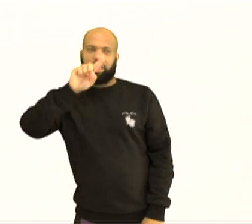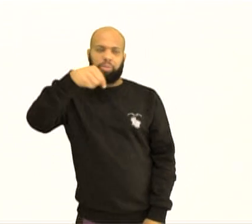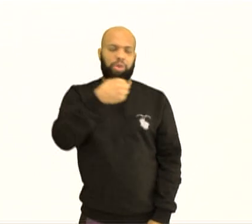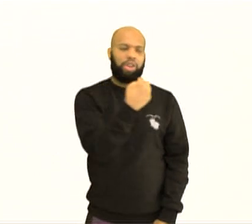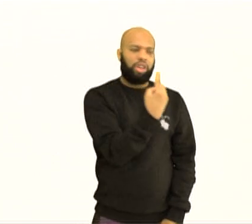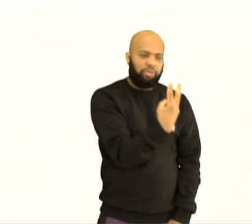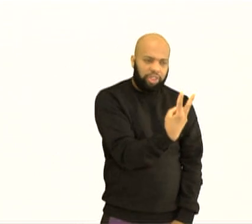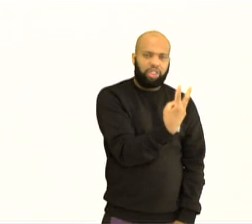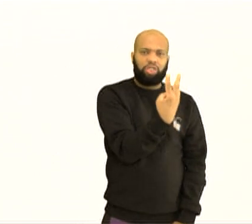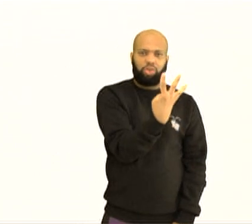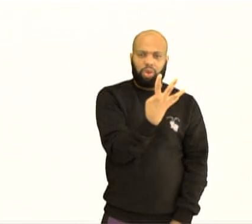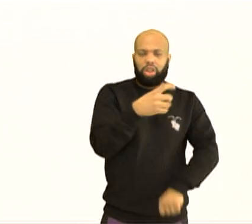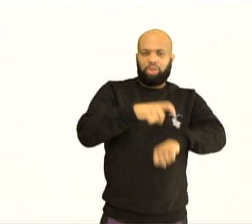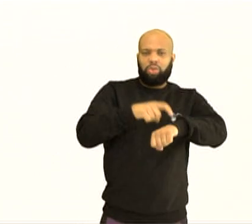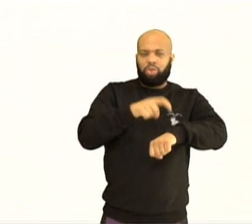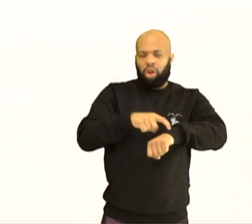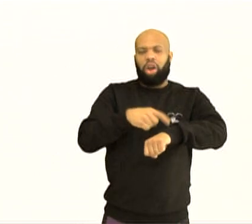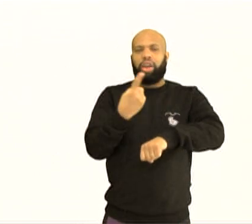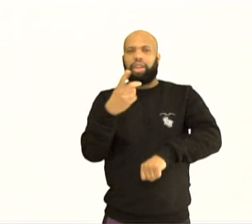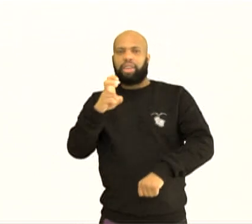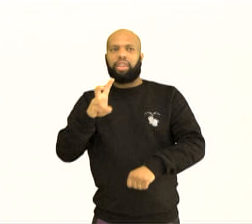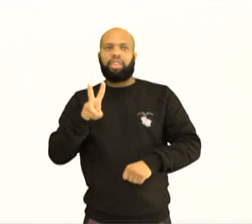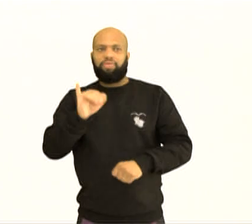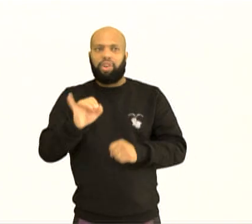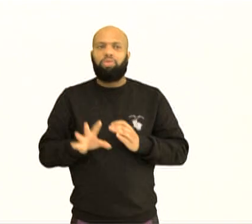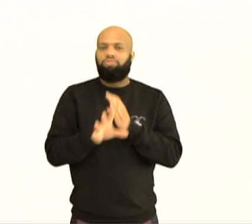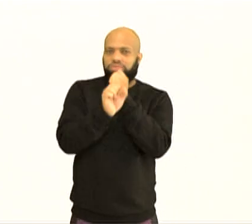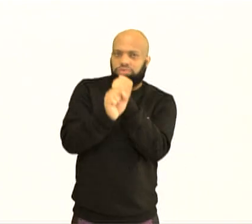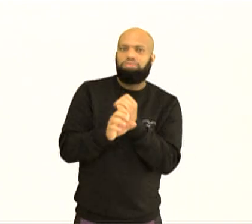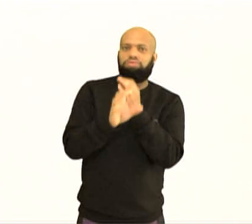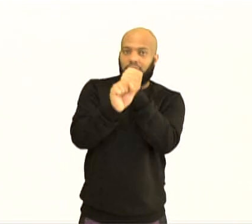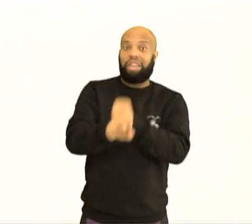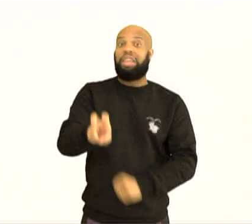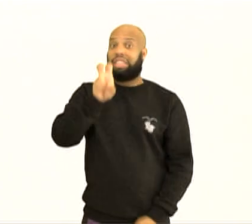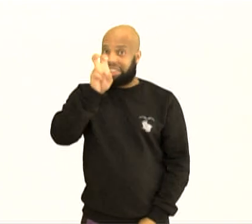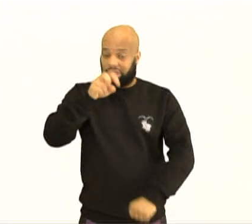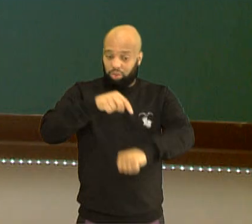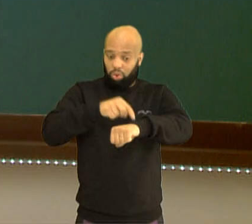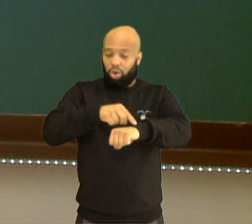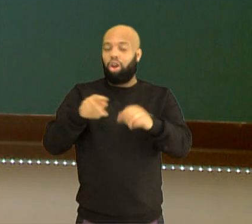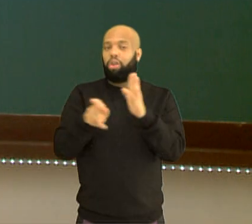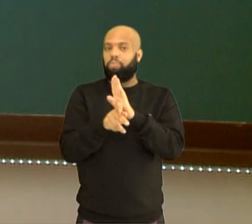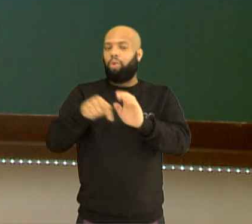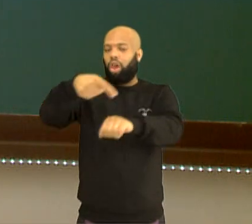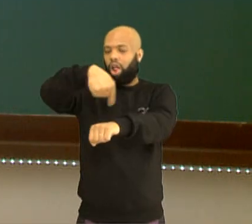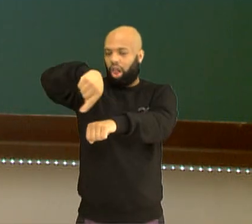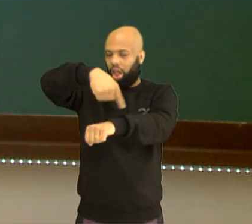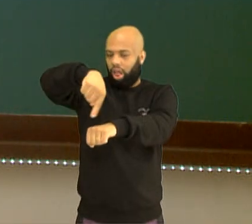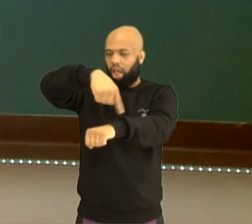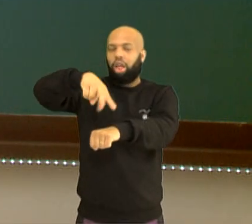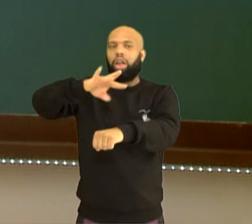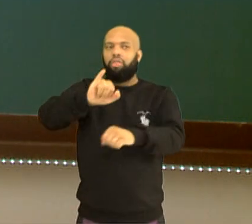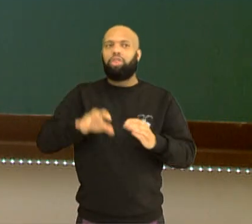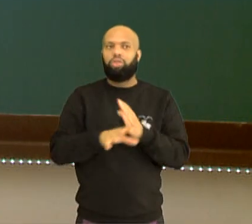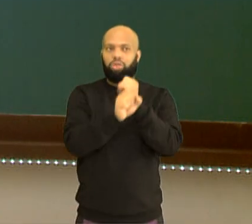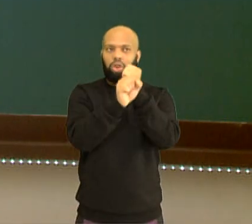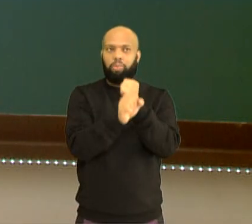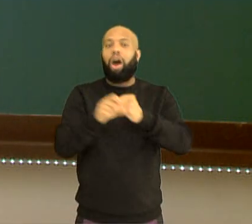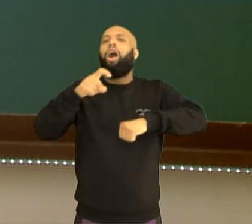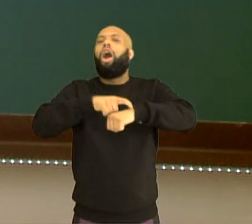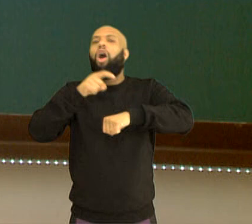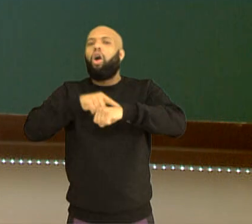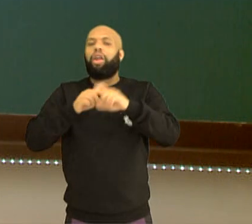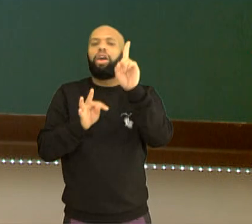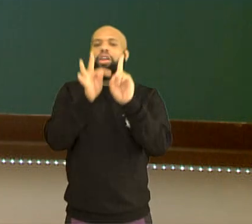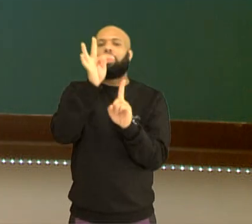e aí 1 hora e 15, vou somar essas 5 horas lá no relógio. E eu vou encontrar que 4 horas